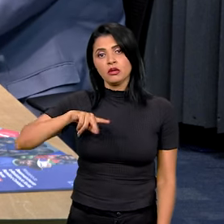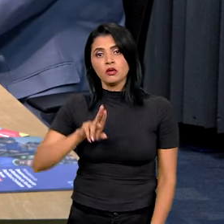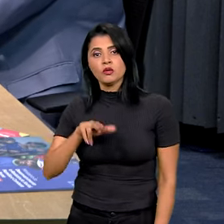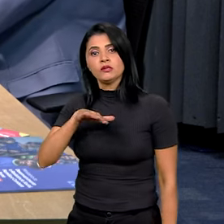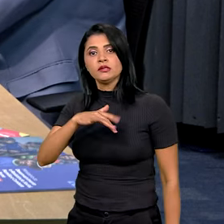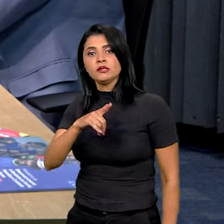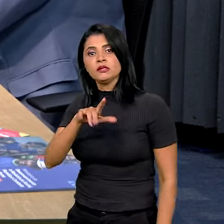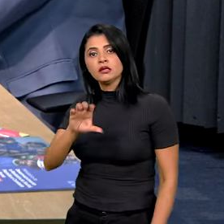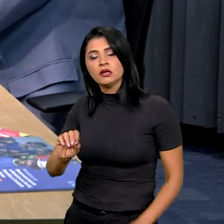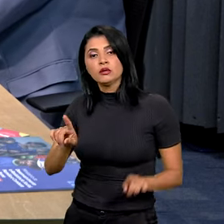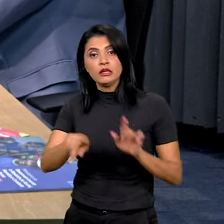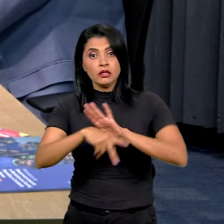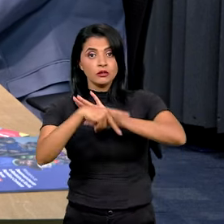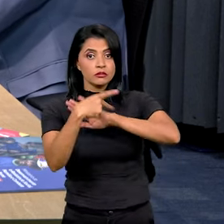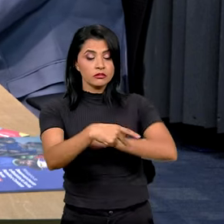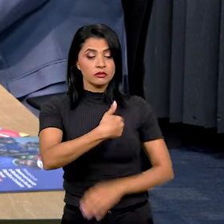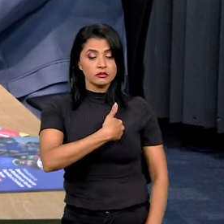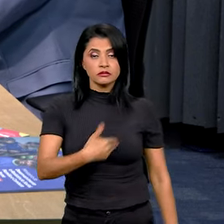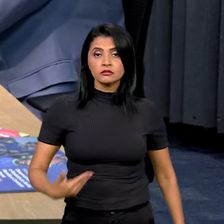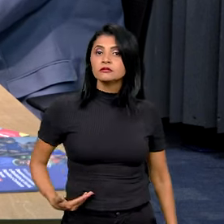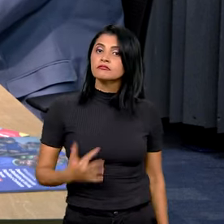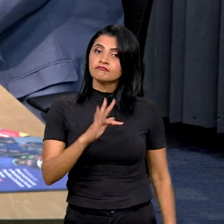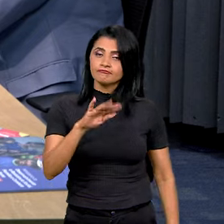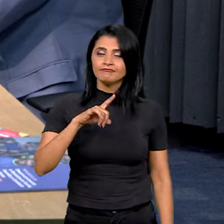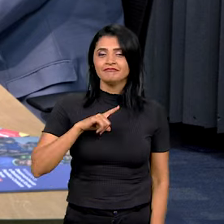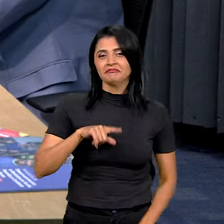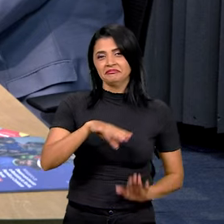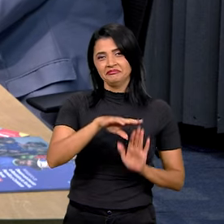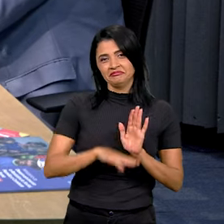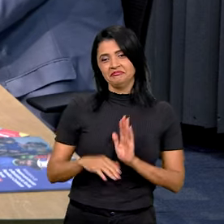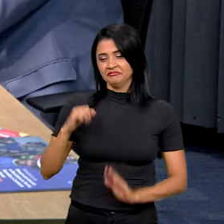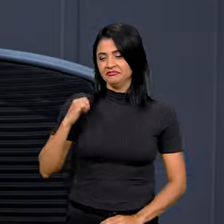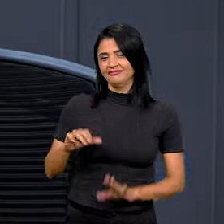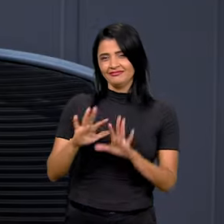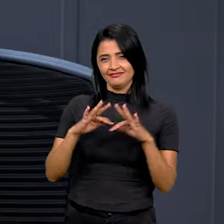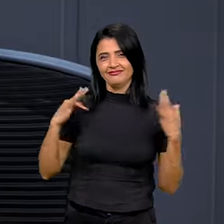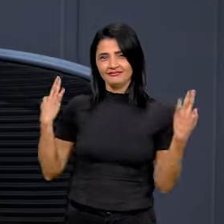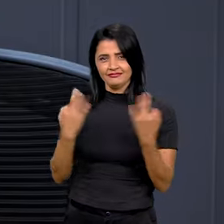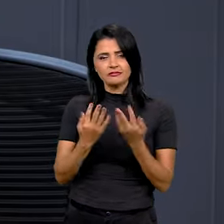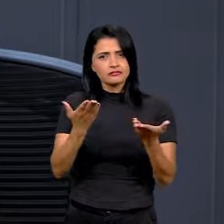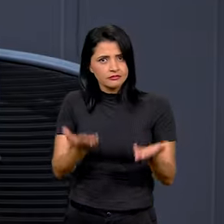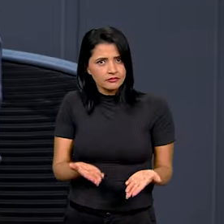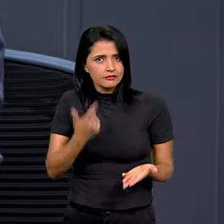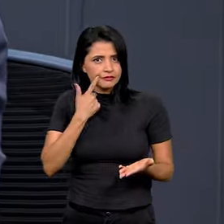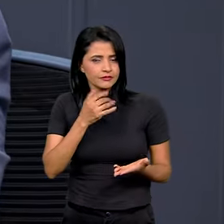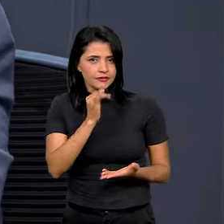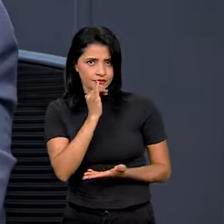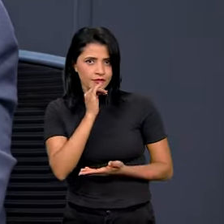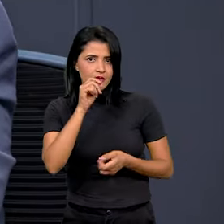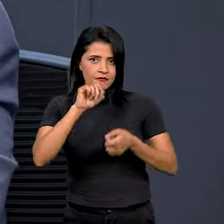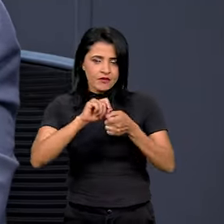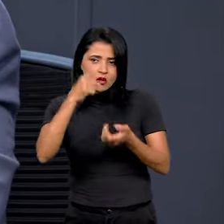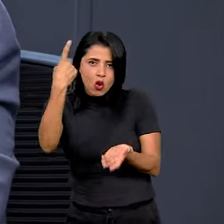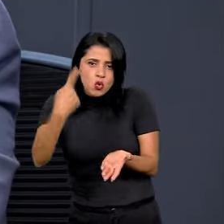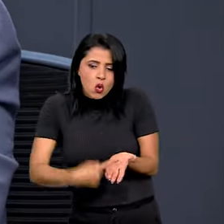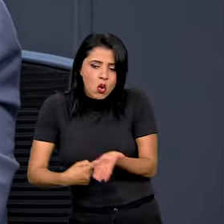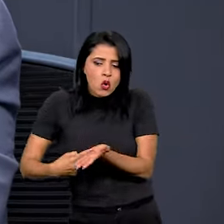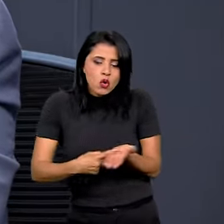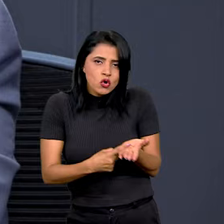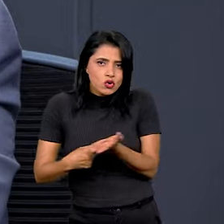União e o próprio eh governo federal que tem o programa Bolsa Família então nessa term mediação por exemplo a gente fez um acordo